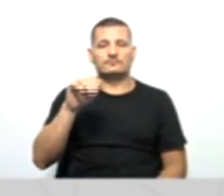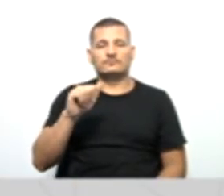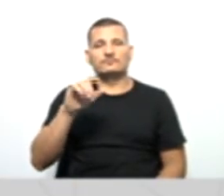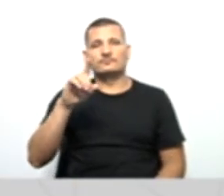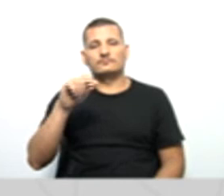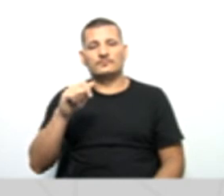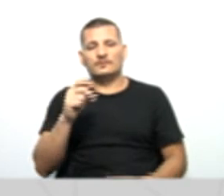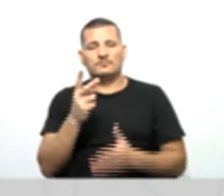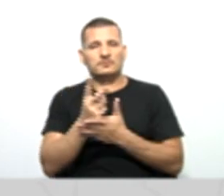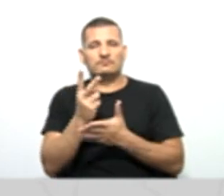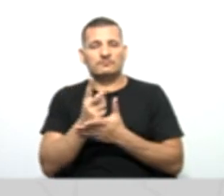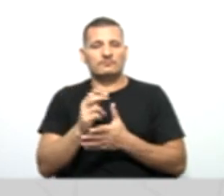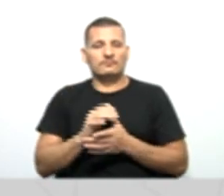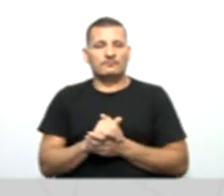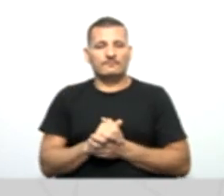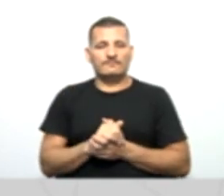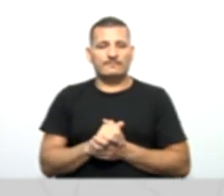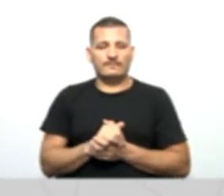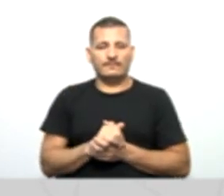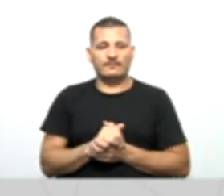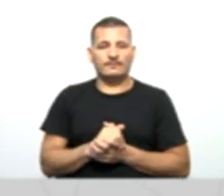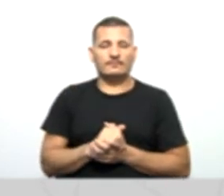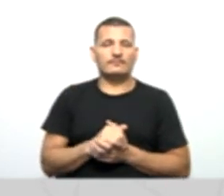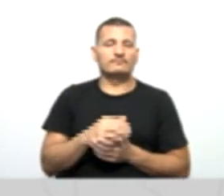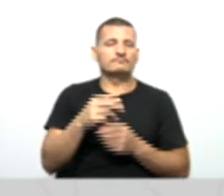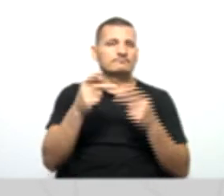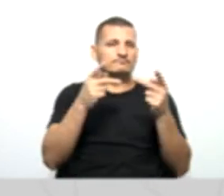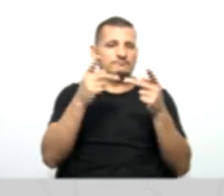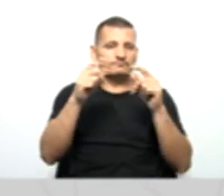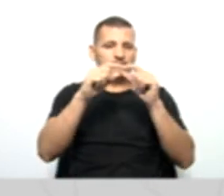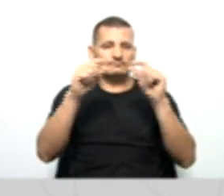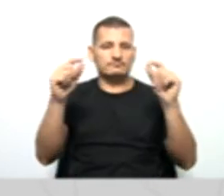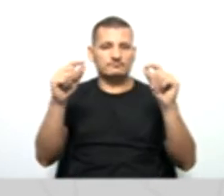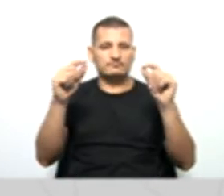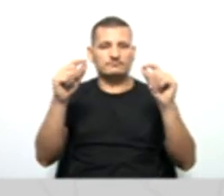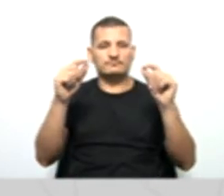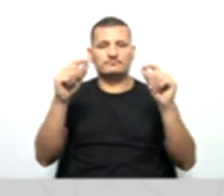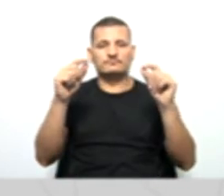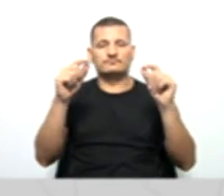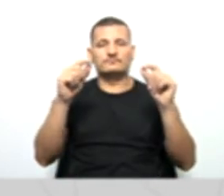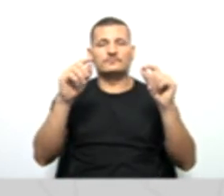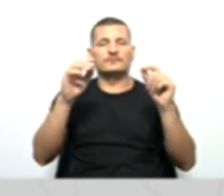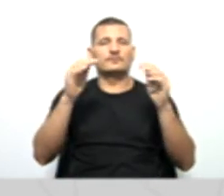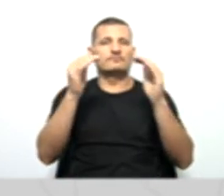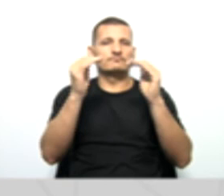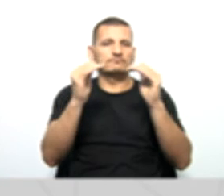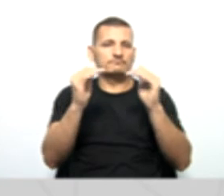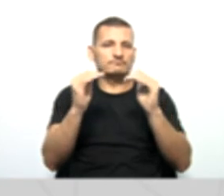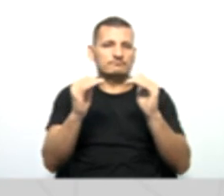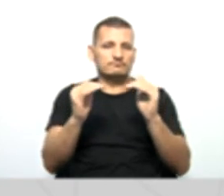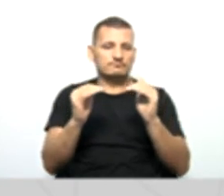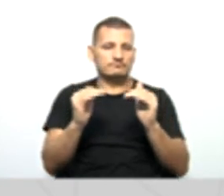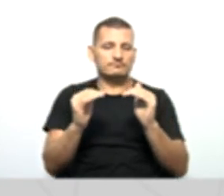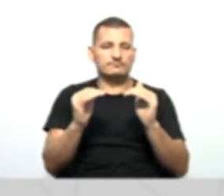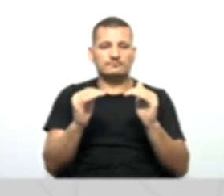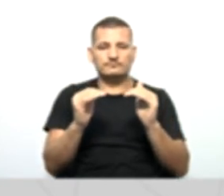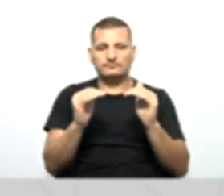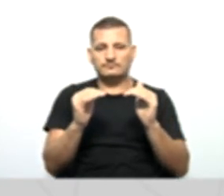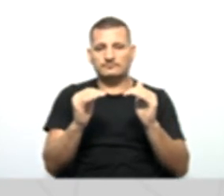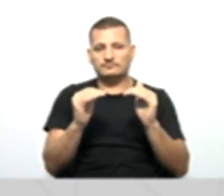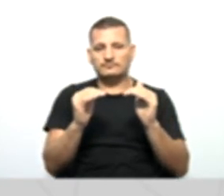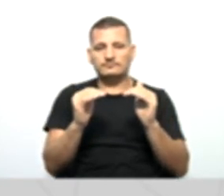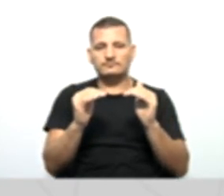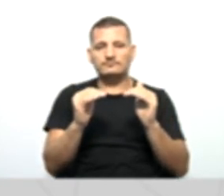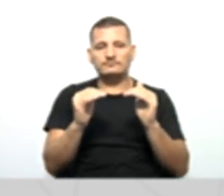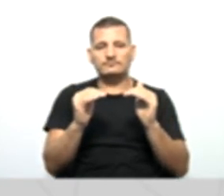atividades. Repara que eu tenho aqui em cima o projeto da viagem, depois eu vou definir quais são as minhas atividades macros.